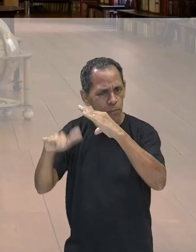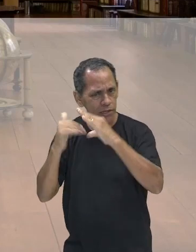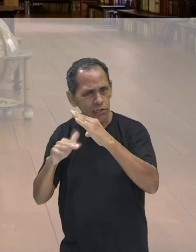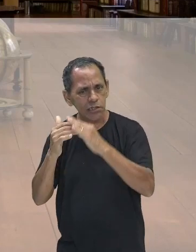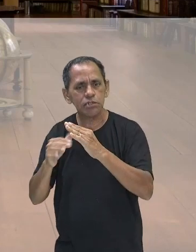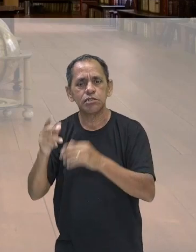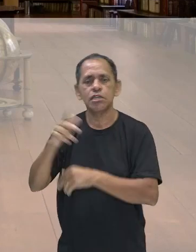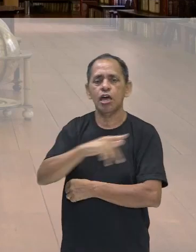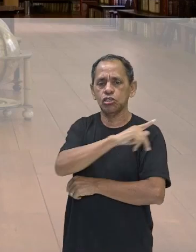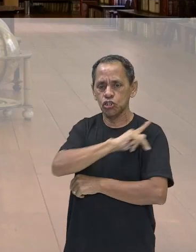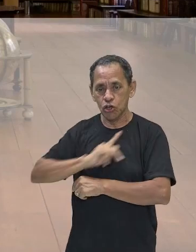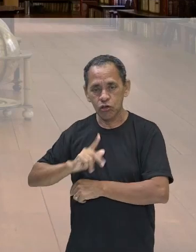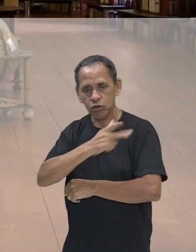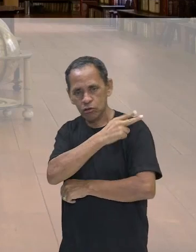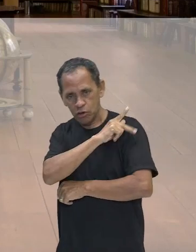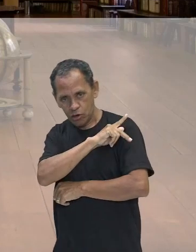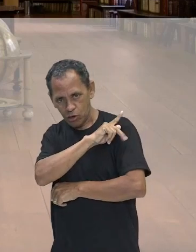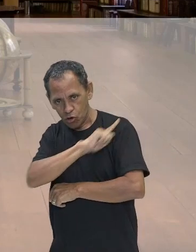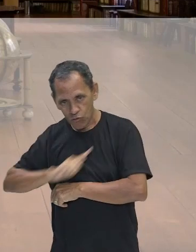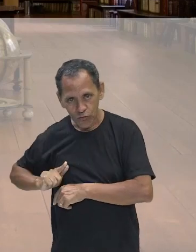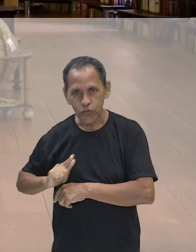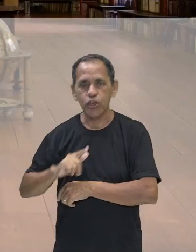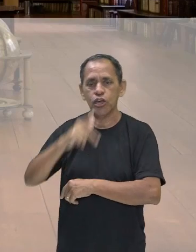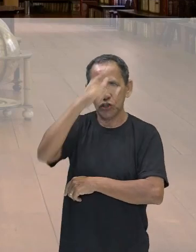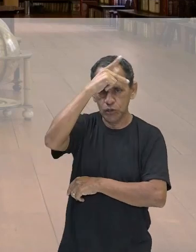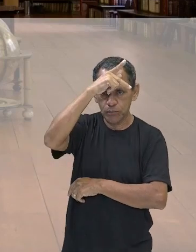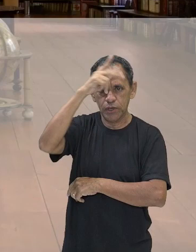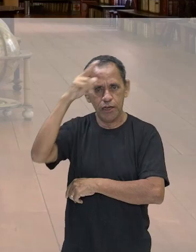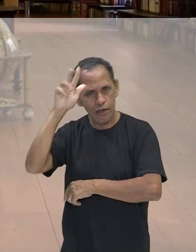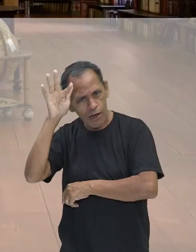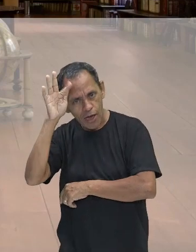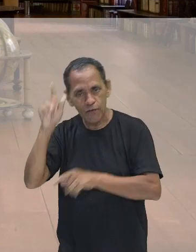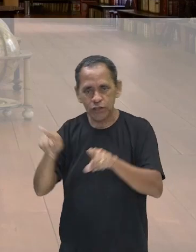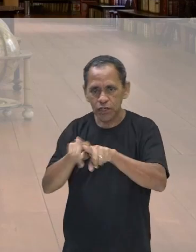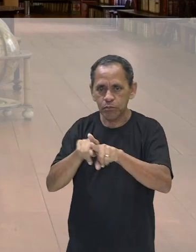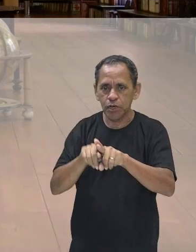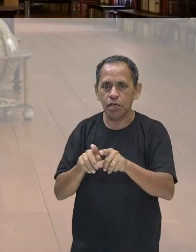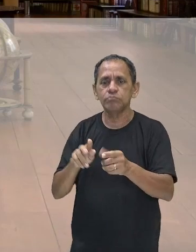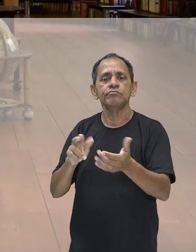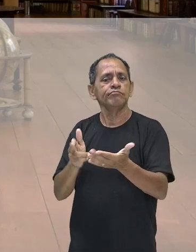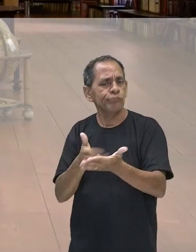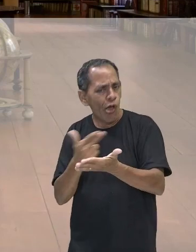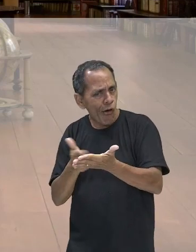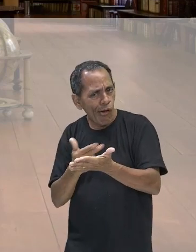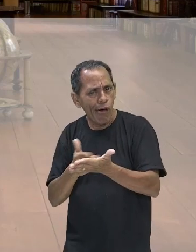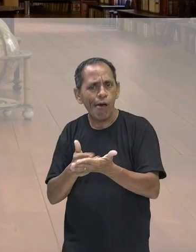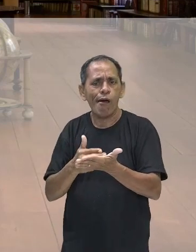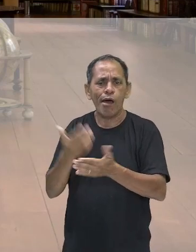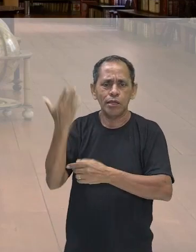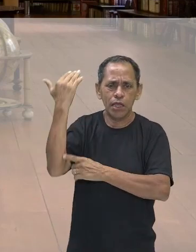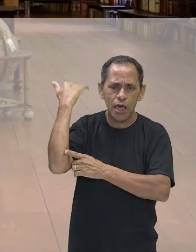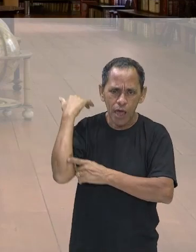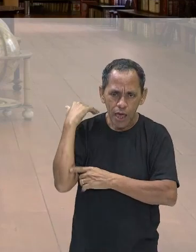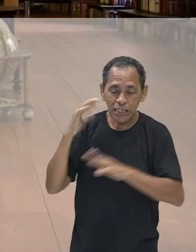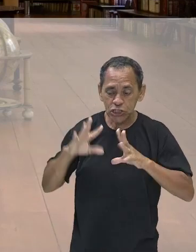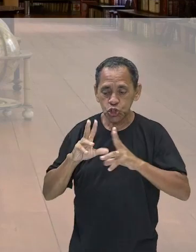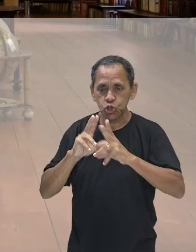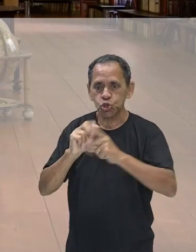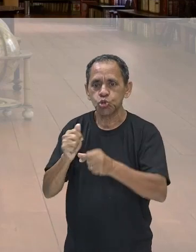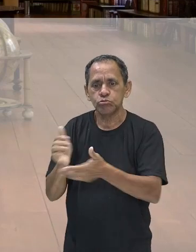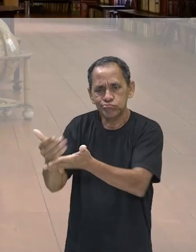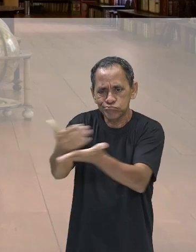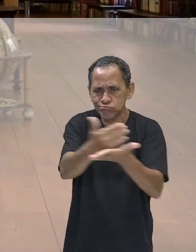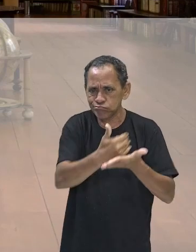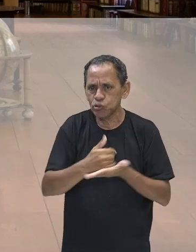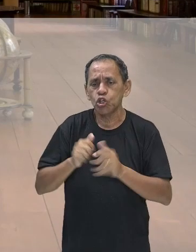era a prefeitura, o antigo nome da prefeitura, jornais da época. Então, tudo isso é um acervo que a gente